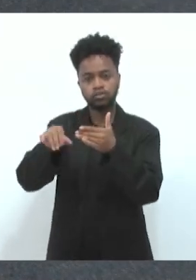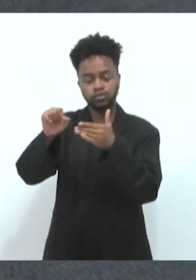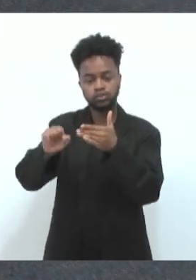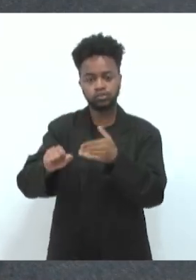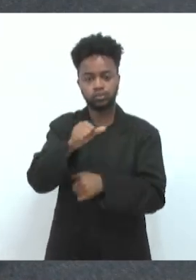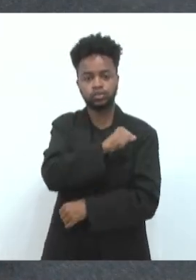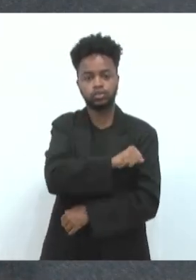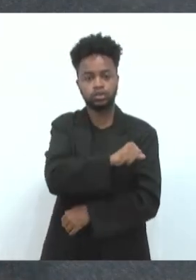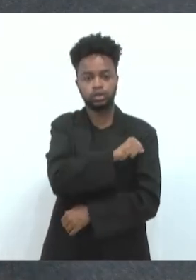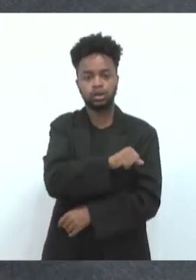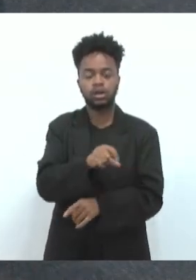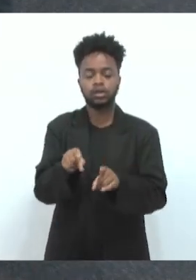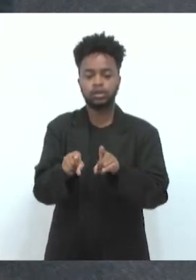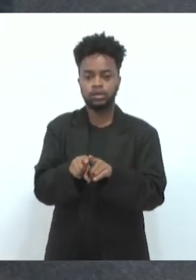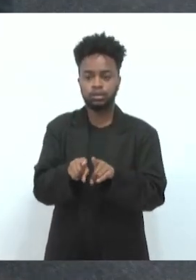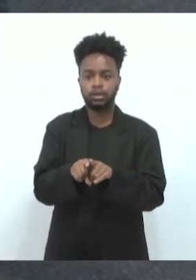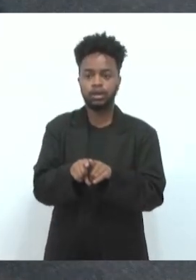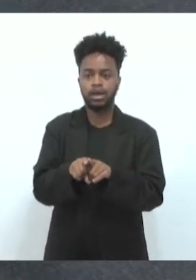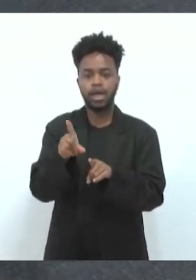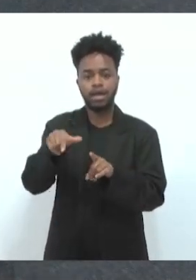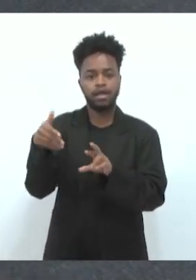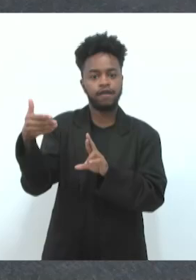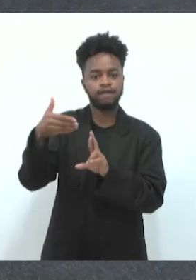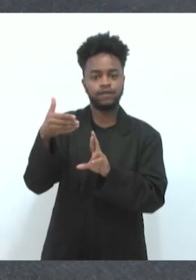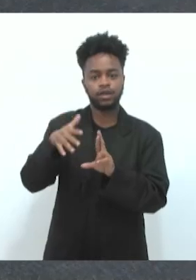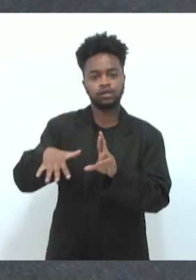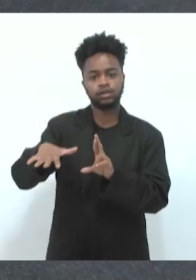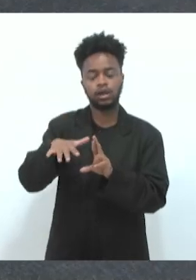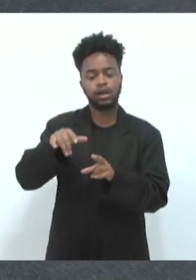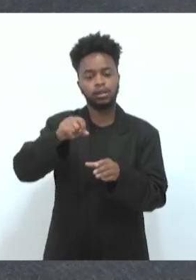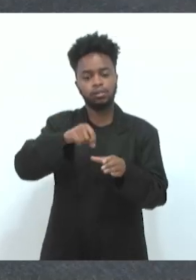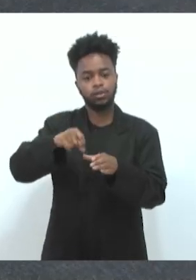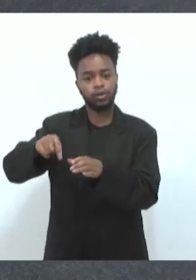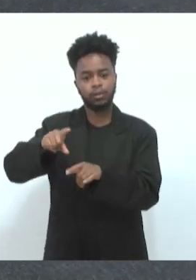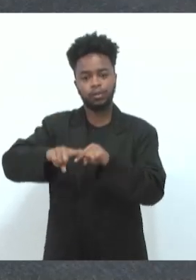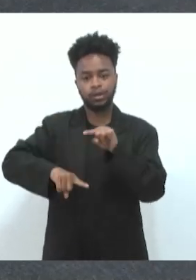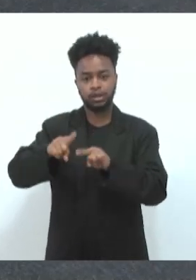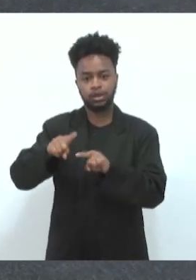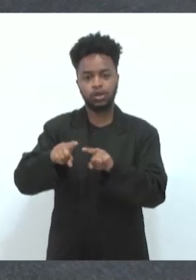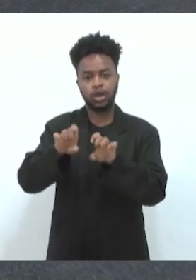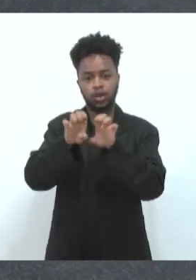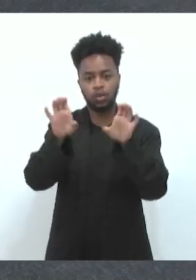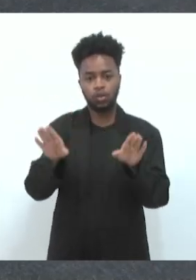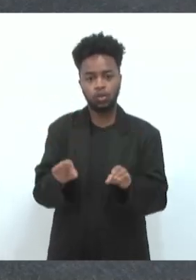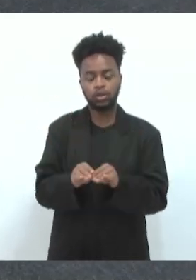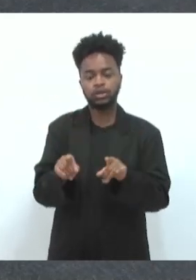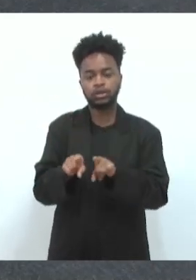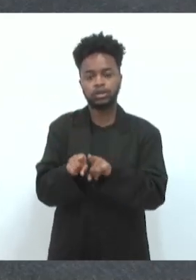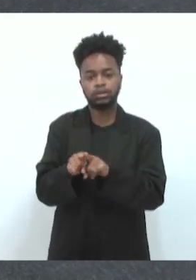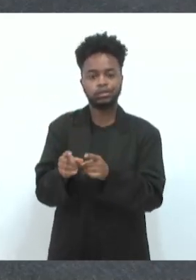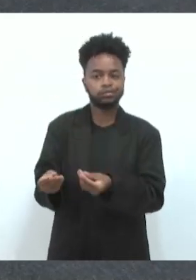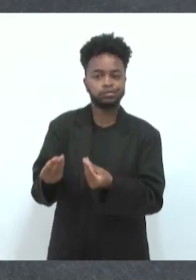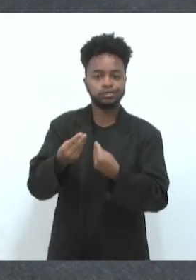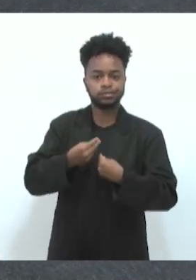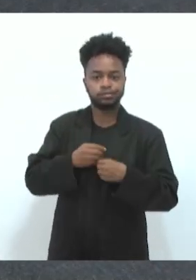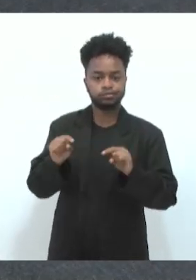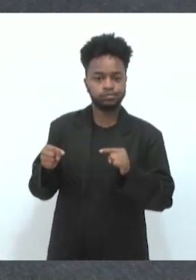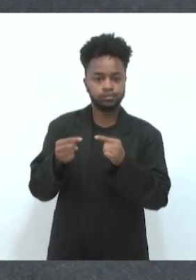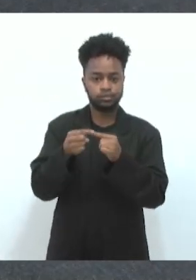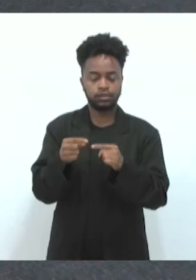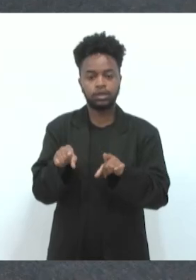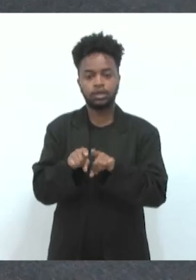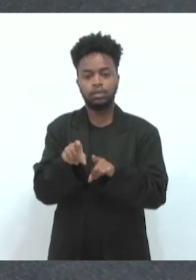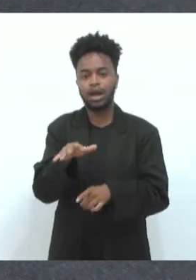fluminense referenciado na produção de produtos agroecológicos e que tanto nos abastece, né? A